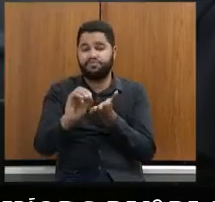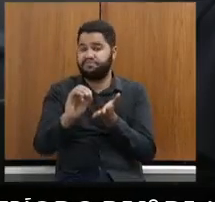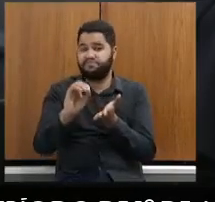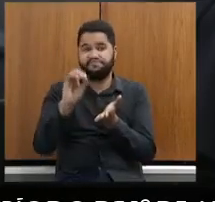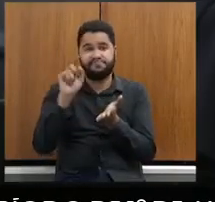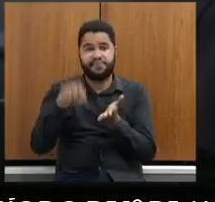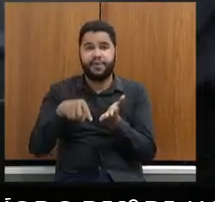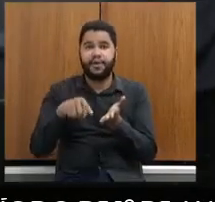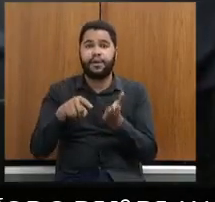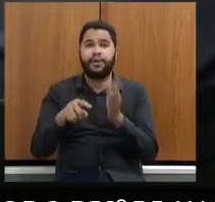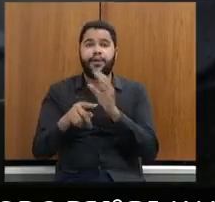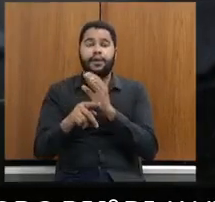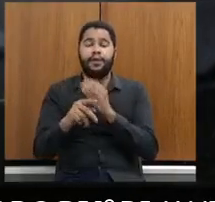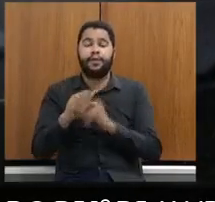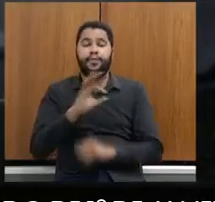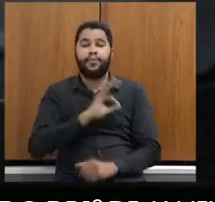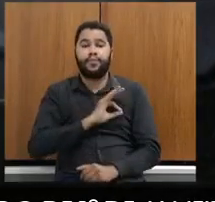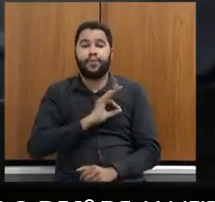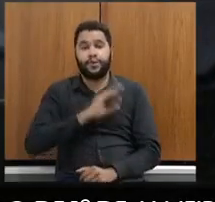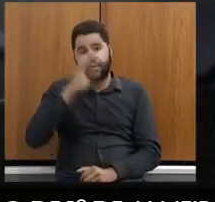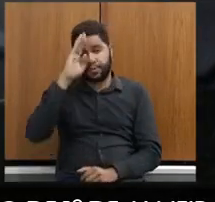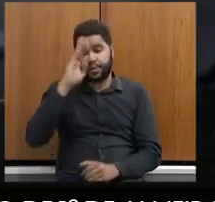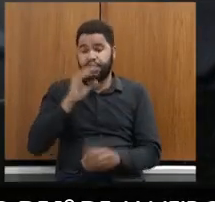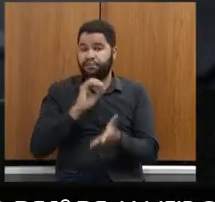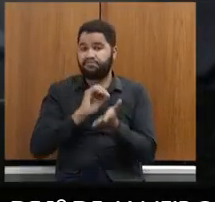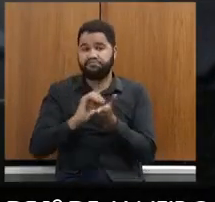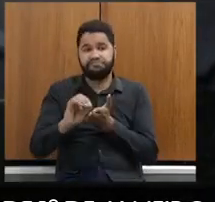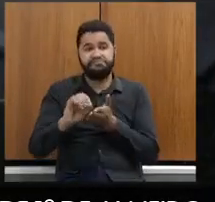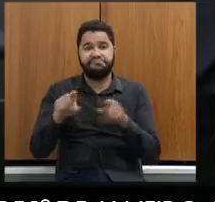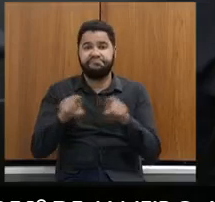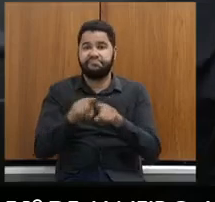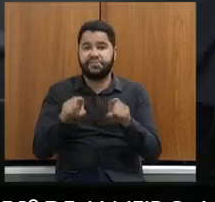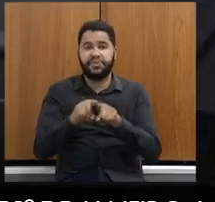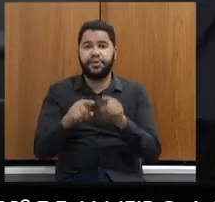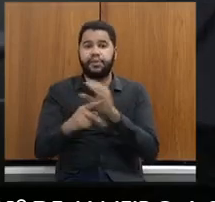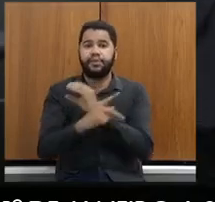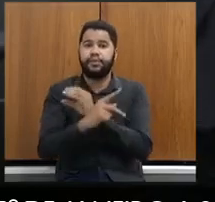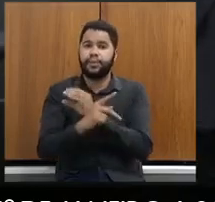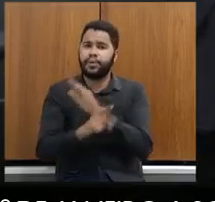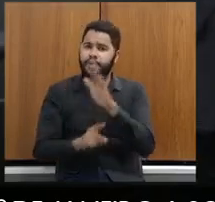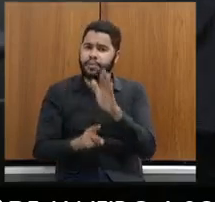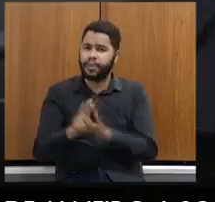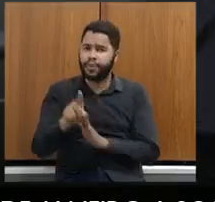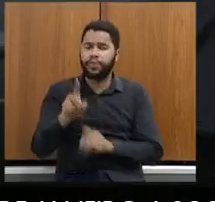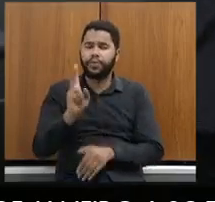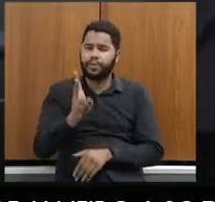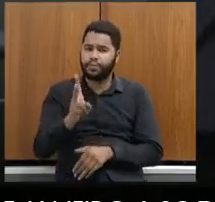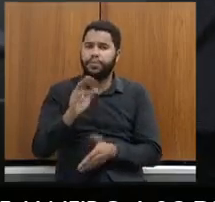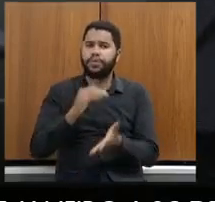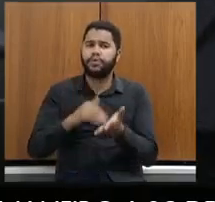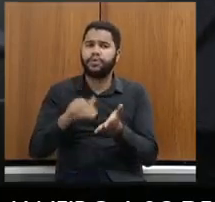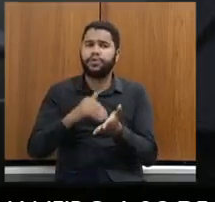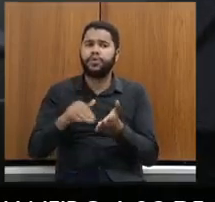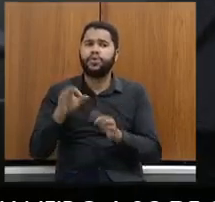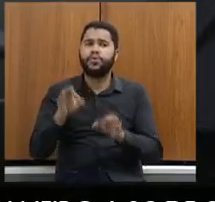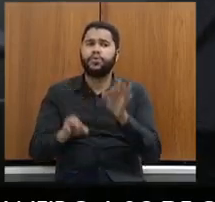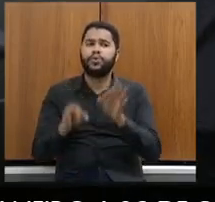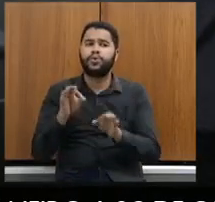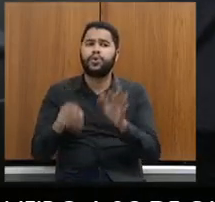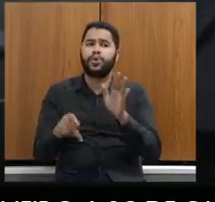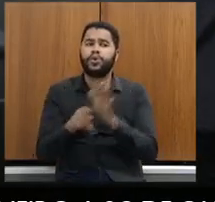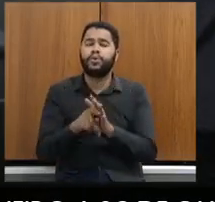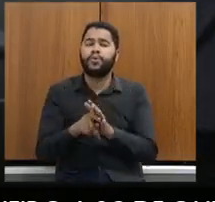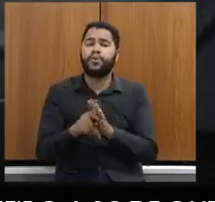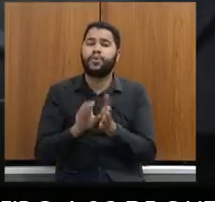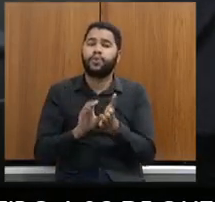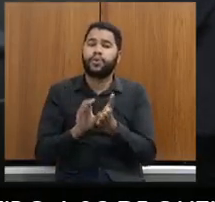investimento zero na polícia dele e farei a mesma pergunta ao secretário de justiça e segurança pública quanto da República